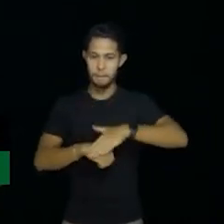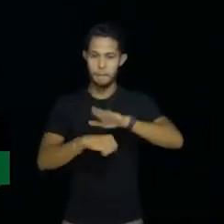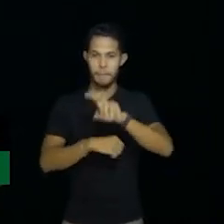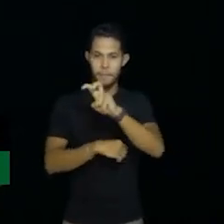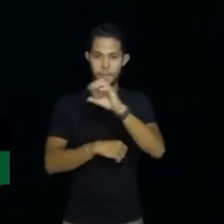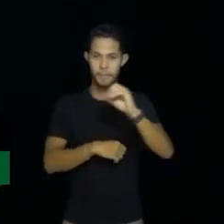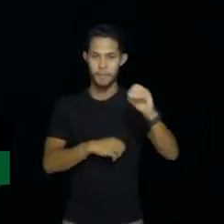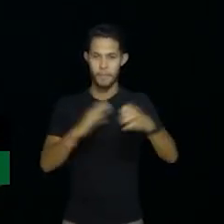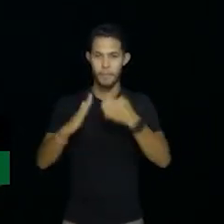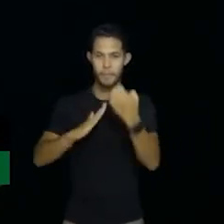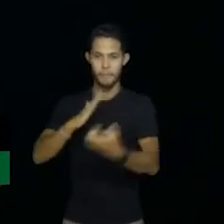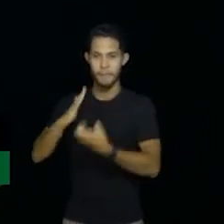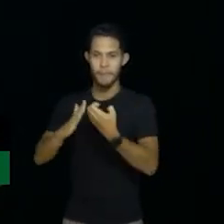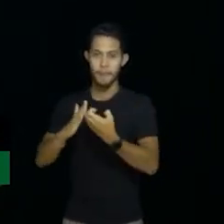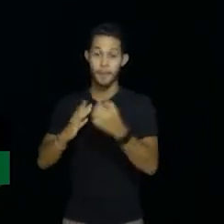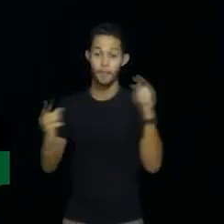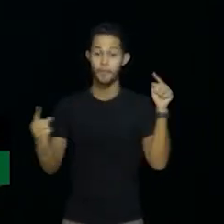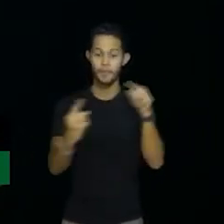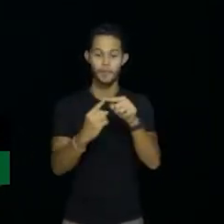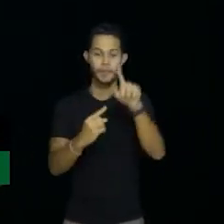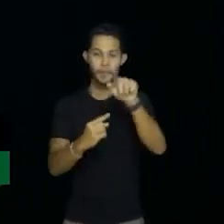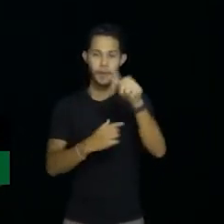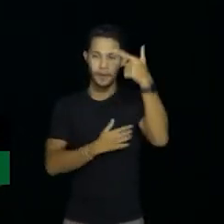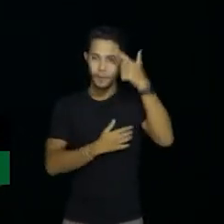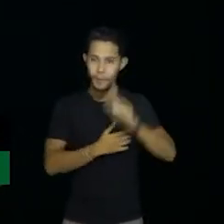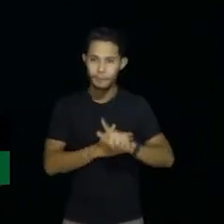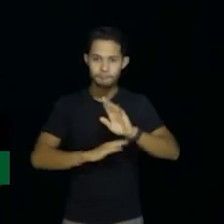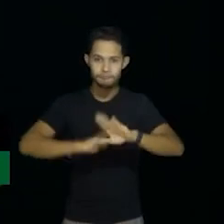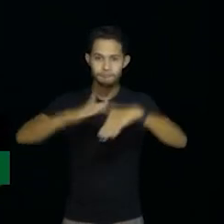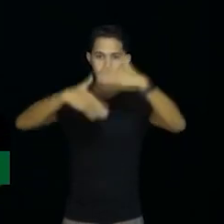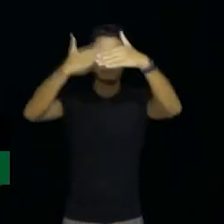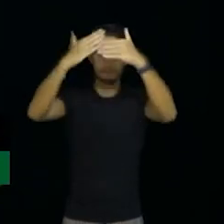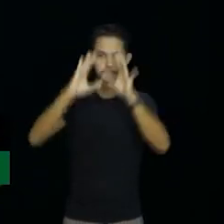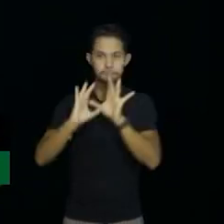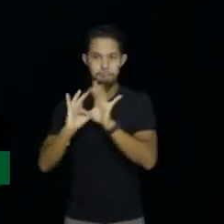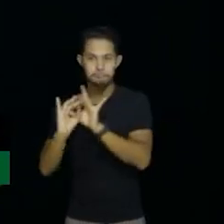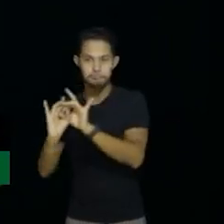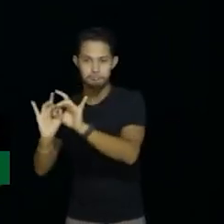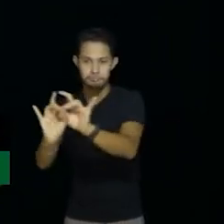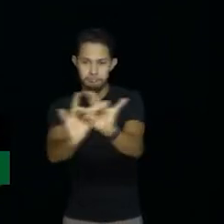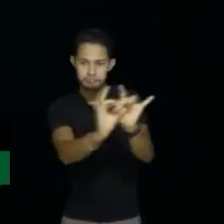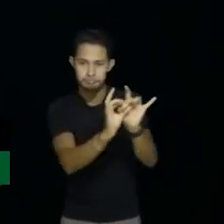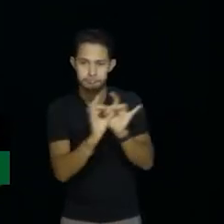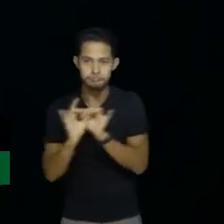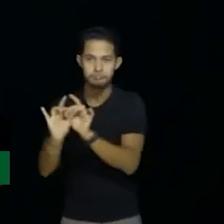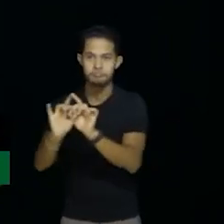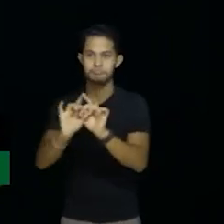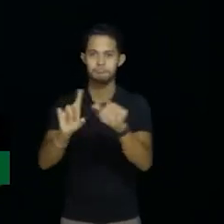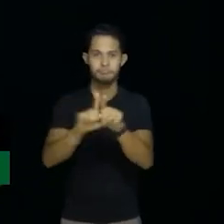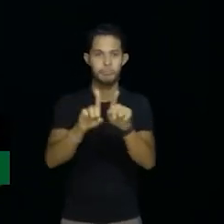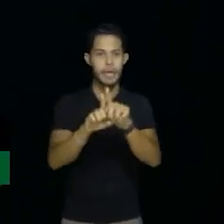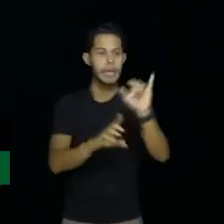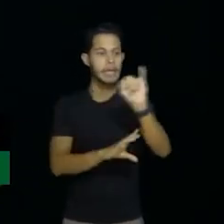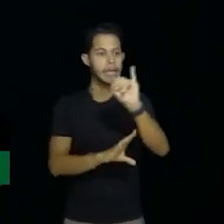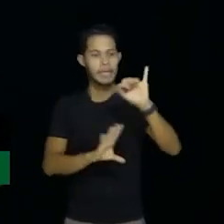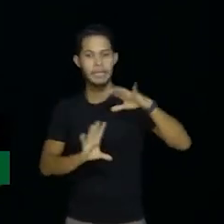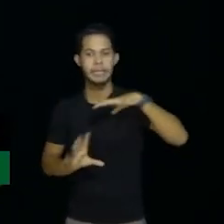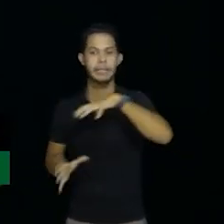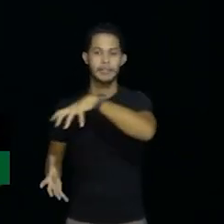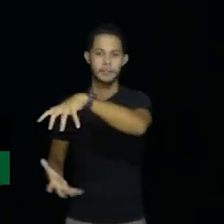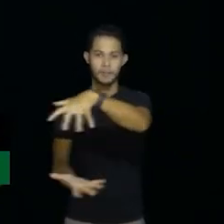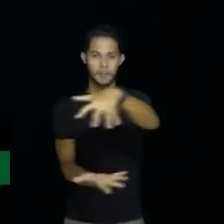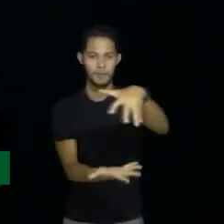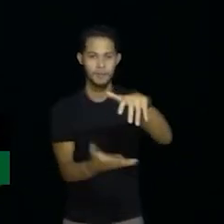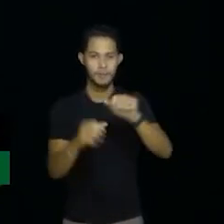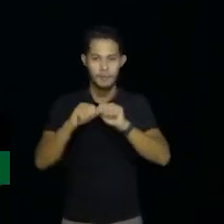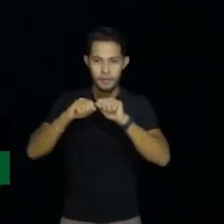tecnologia cresçam, que elas possam se desenvolver e, através de conexões, através de internacionalização das empresas, mas principalmente